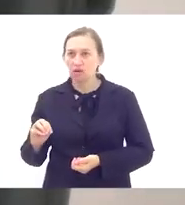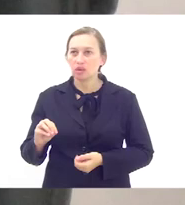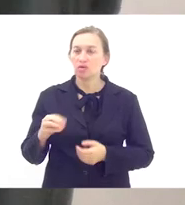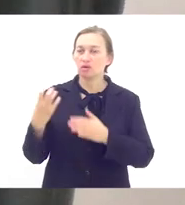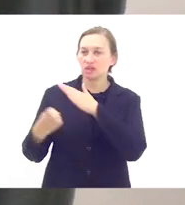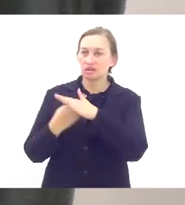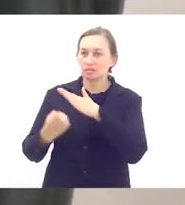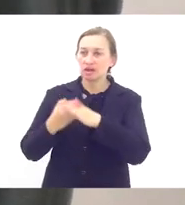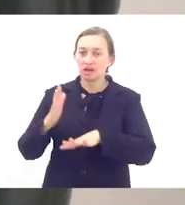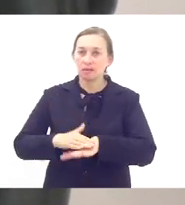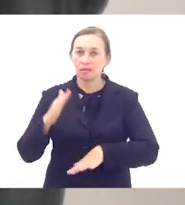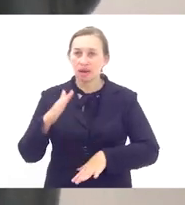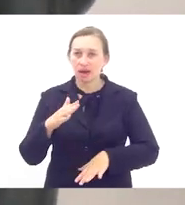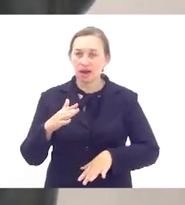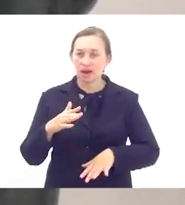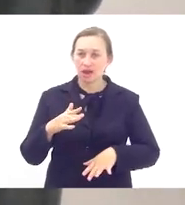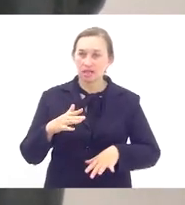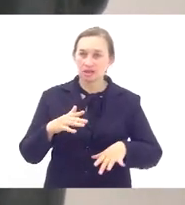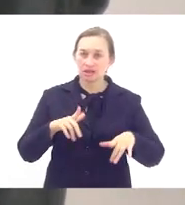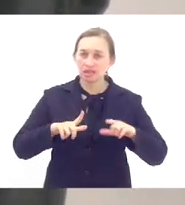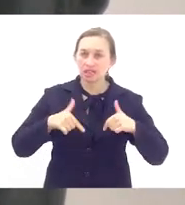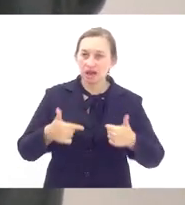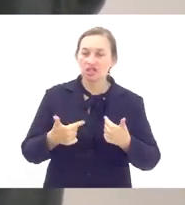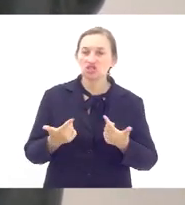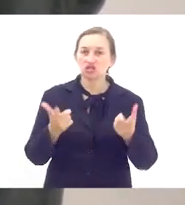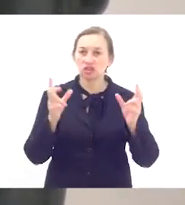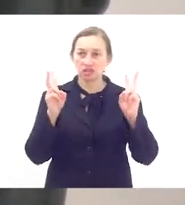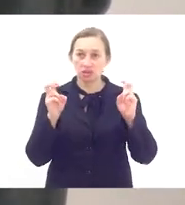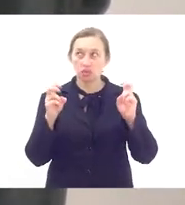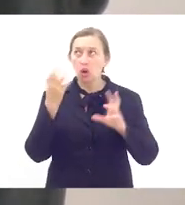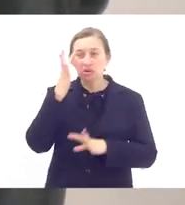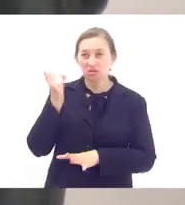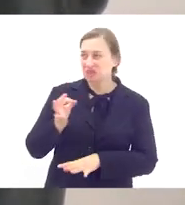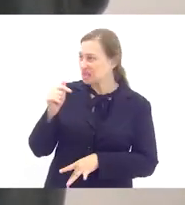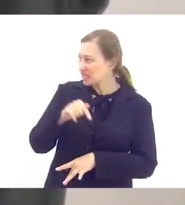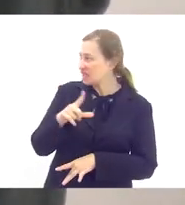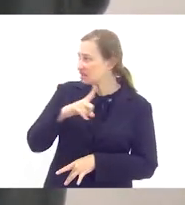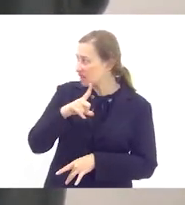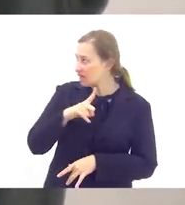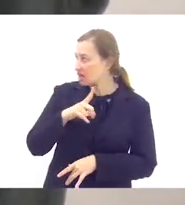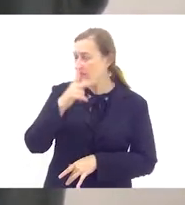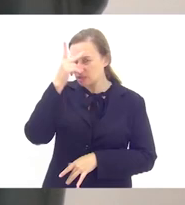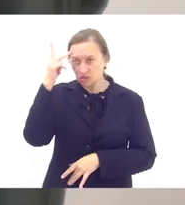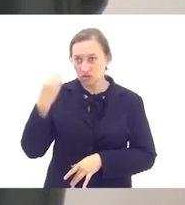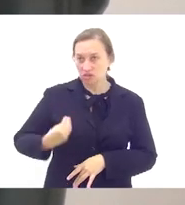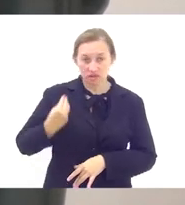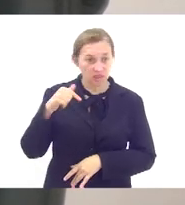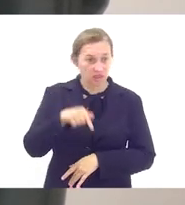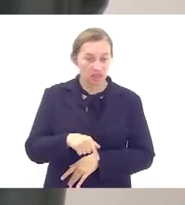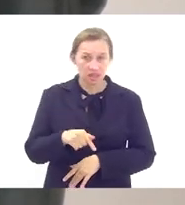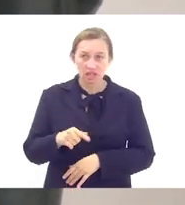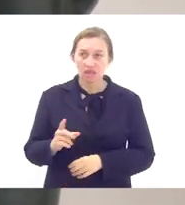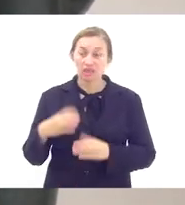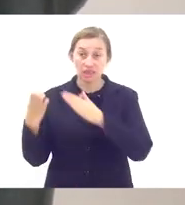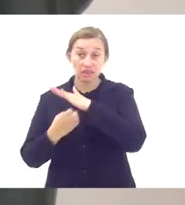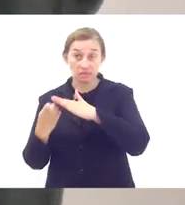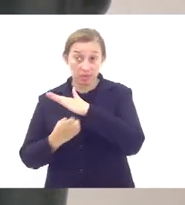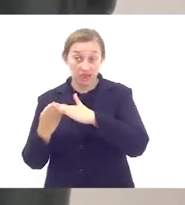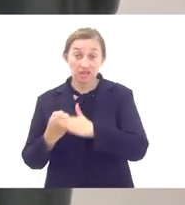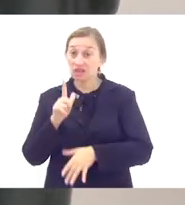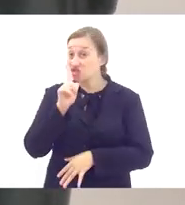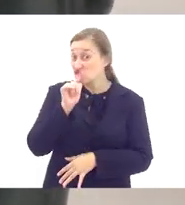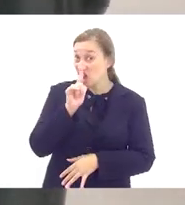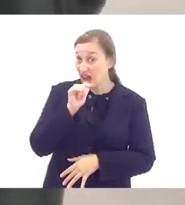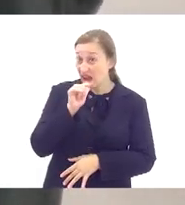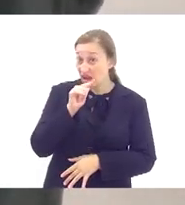mais atuantes nesse caso. Então, não sei se aqui também tem alguém presente aqui das concessionárias de